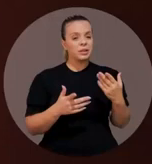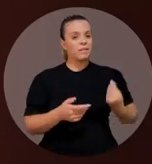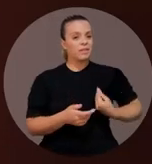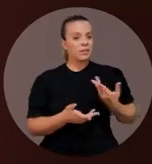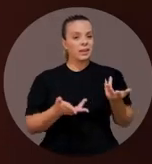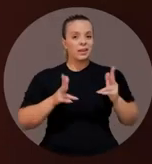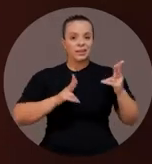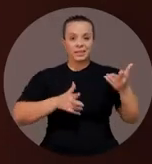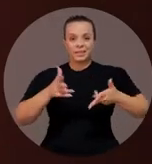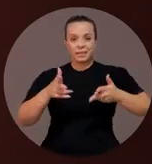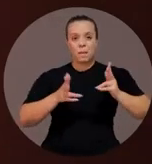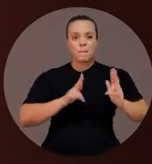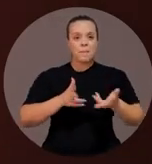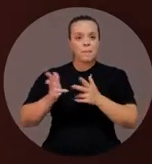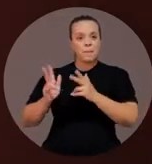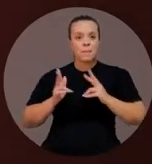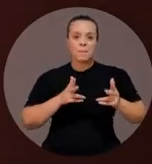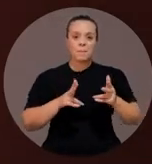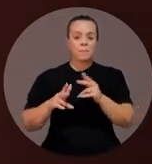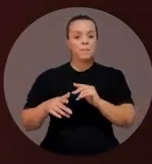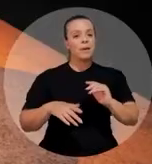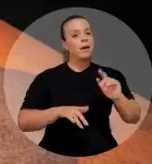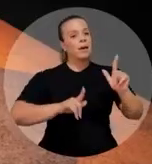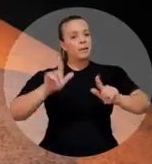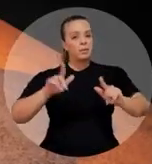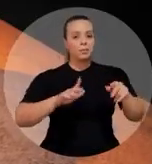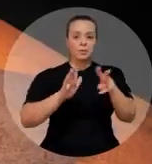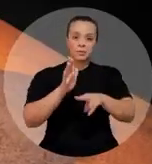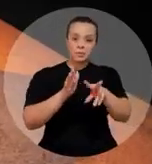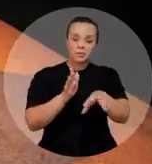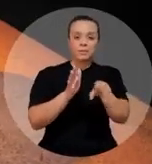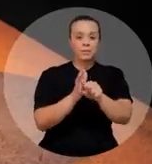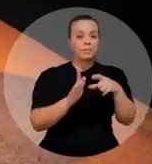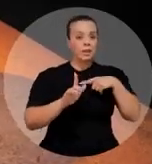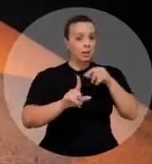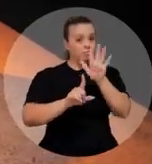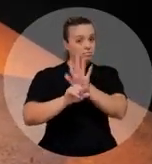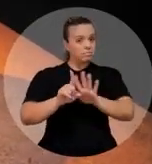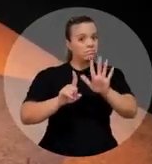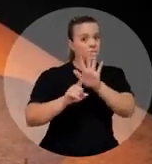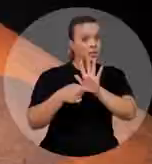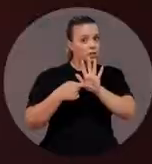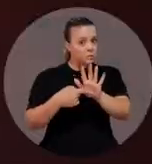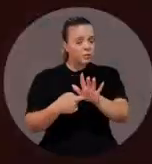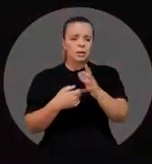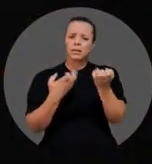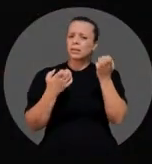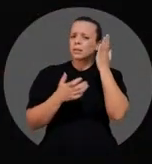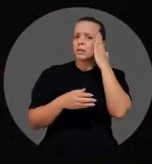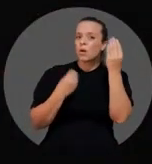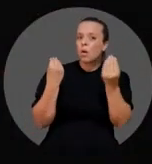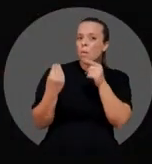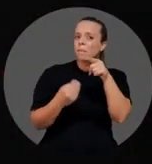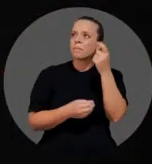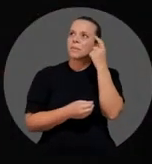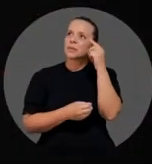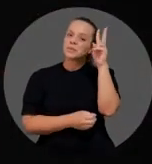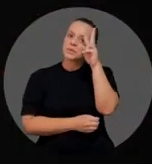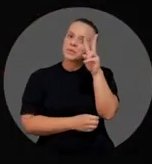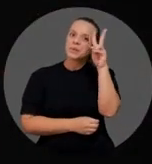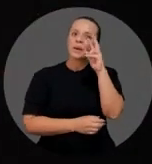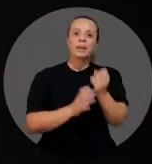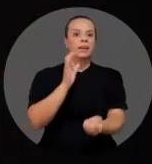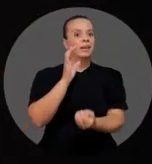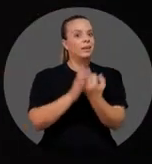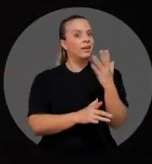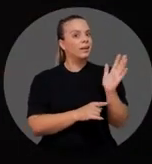aqui no bate-papo no Todos os Ângulos na TV Assembleia. PV, as imagens estão aqui atrás. Eu quero saber como é que foi